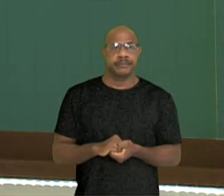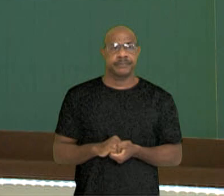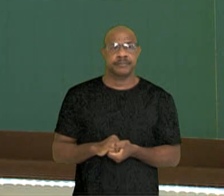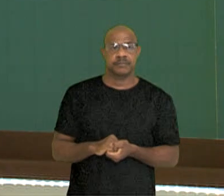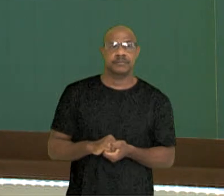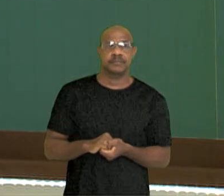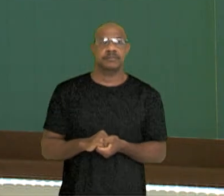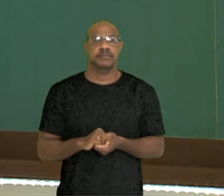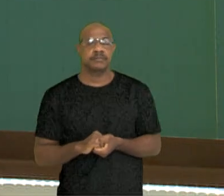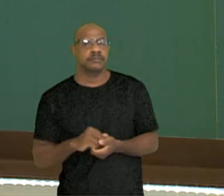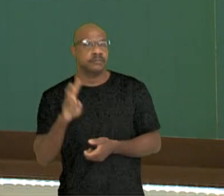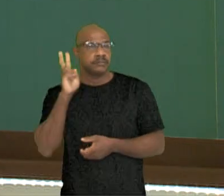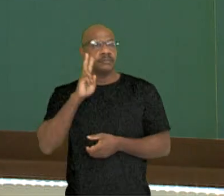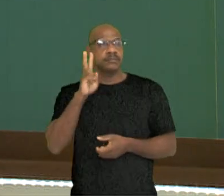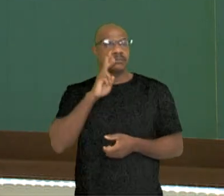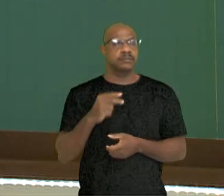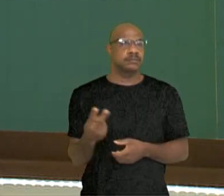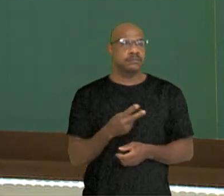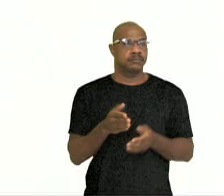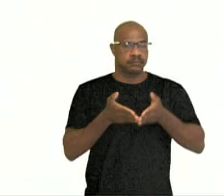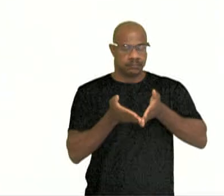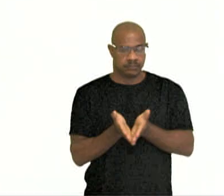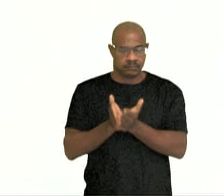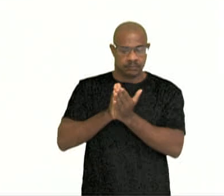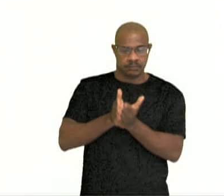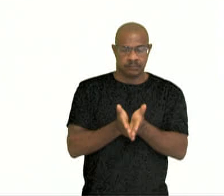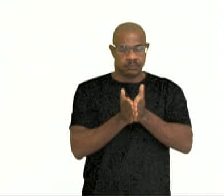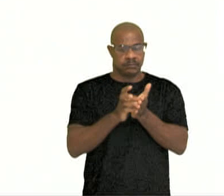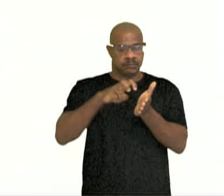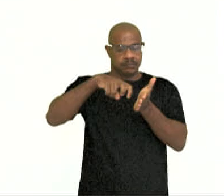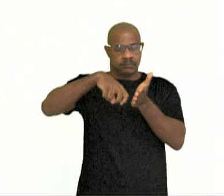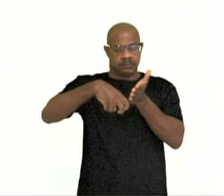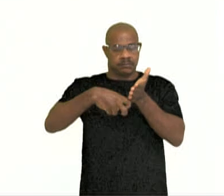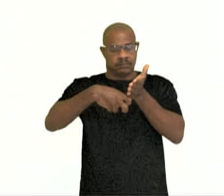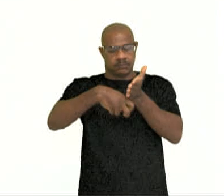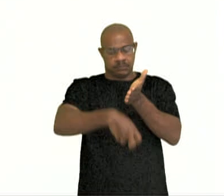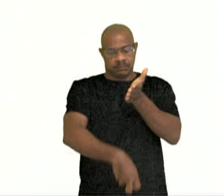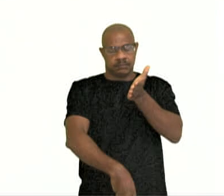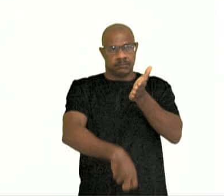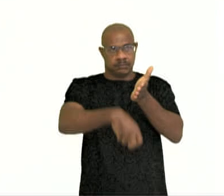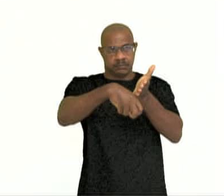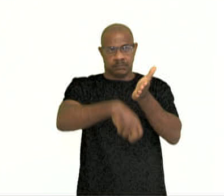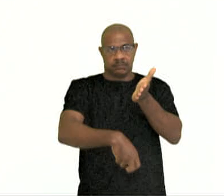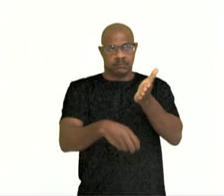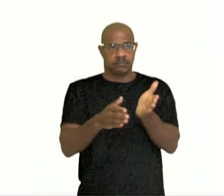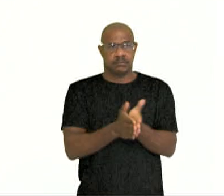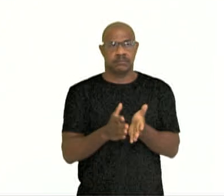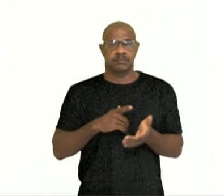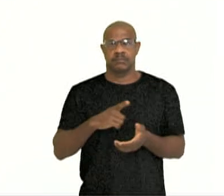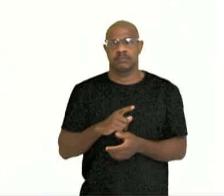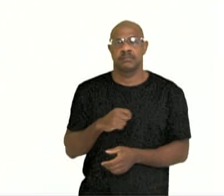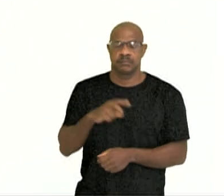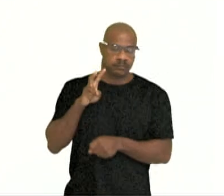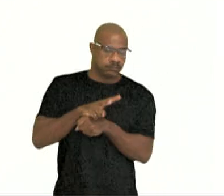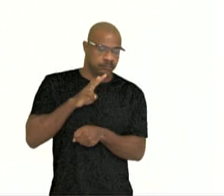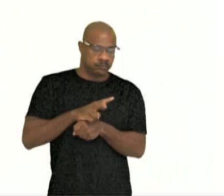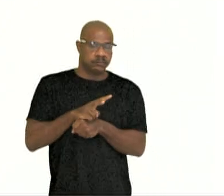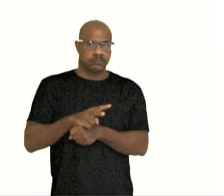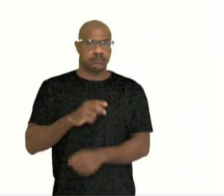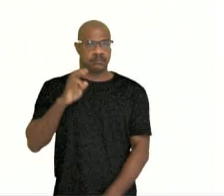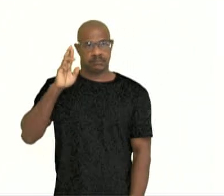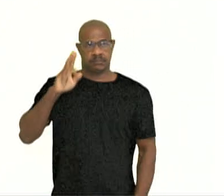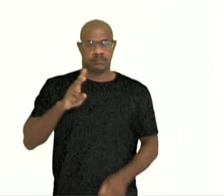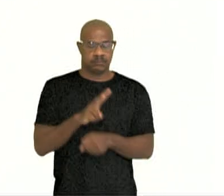Na história, duas barcas são ancoradas, uma capitaneada, ou seja, chefiada pelo diabo, e